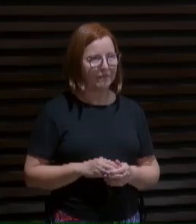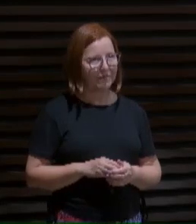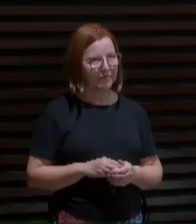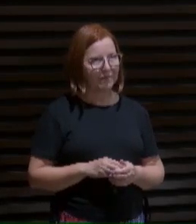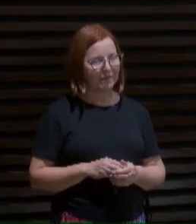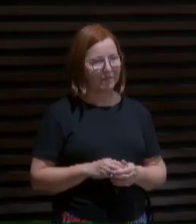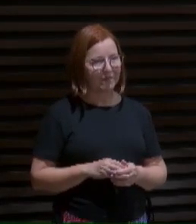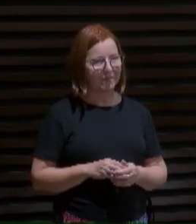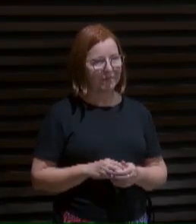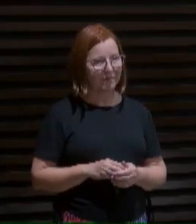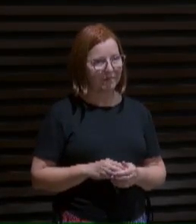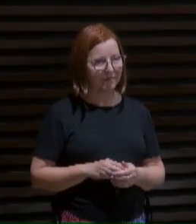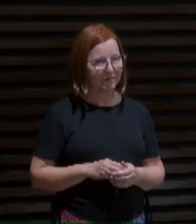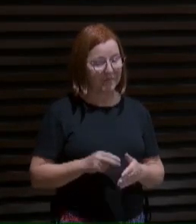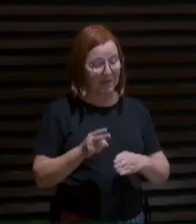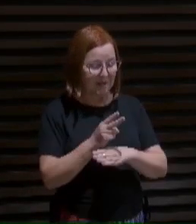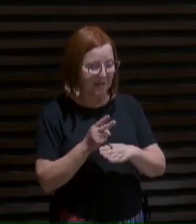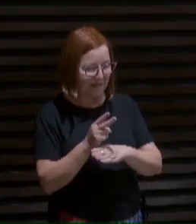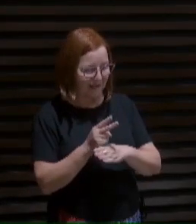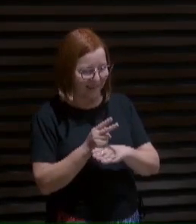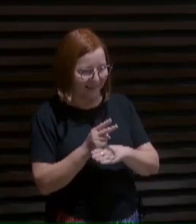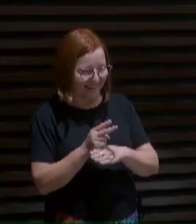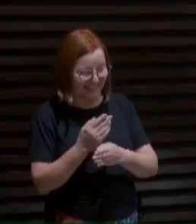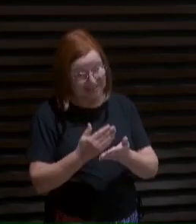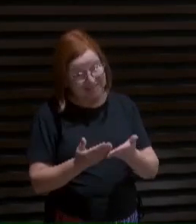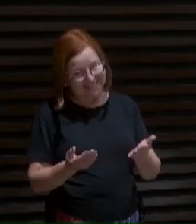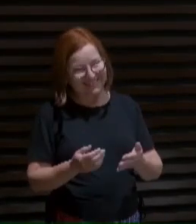30, deixa eu ver aqui eu me perdi.